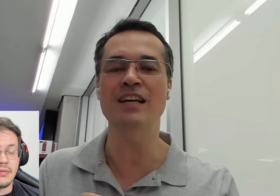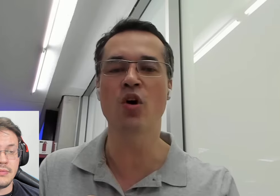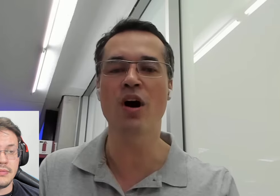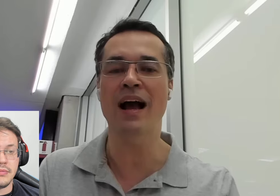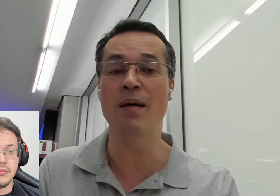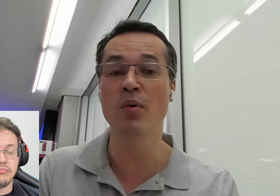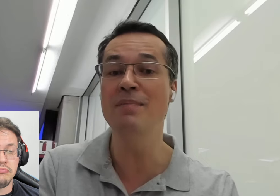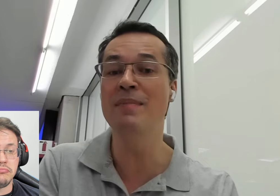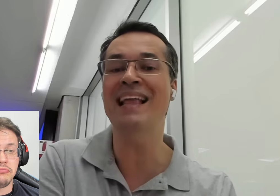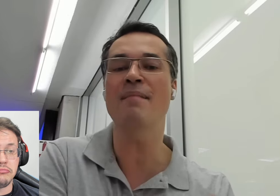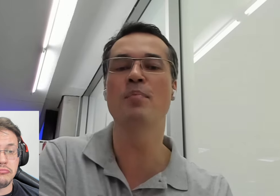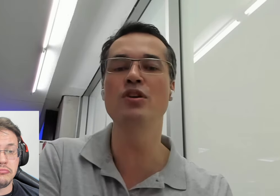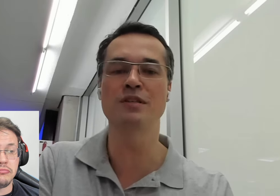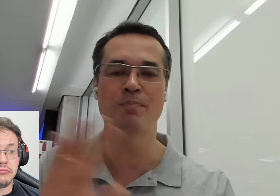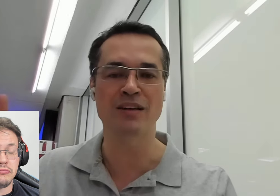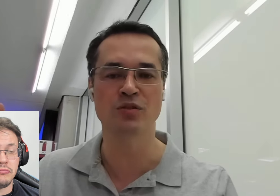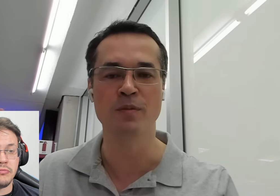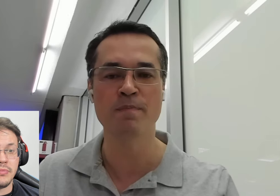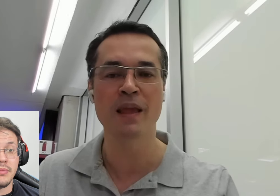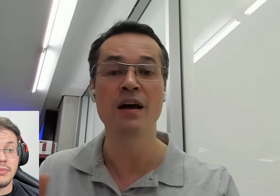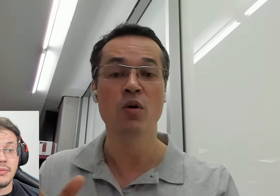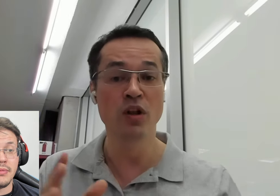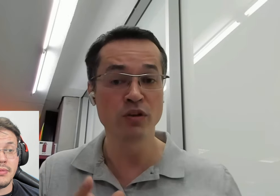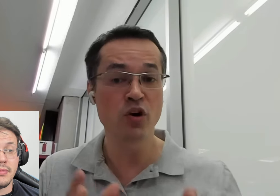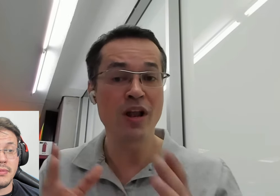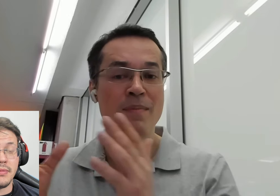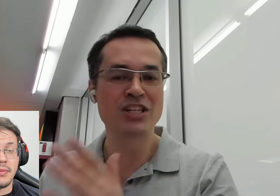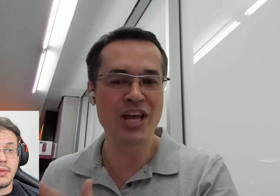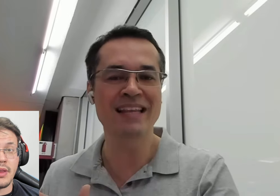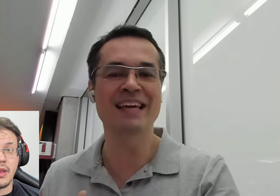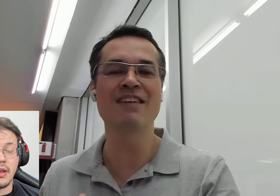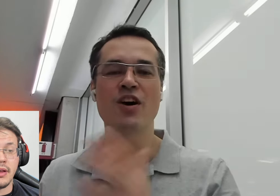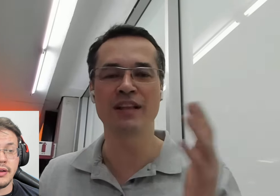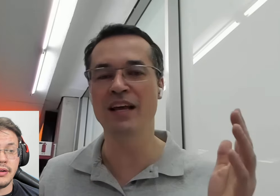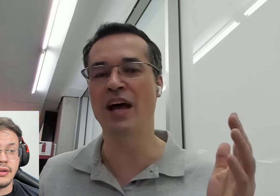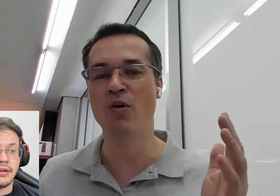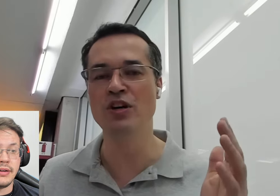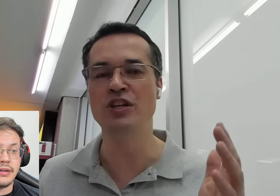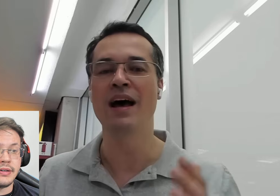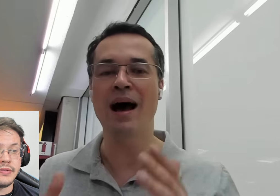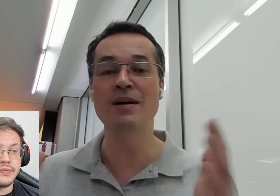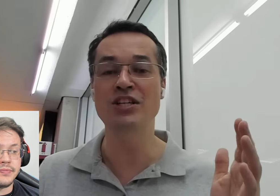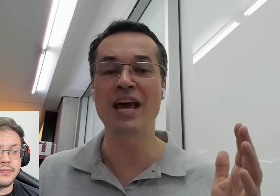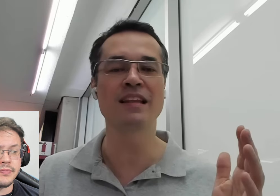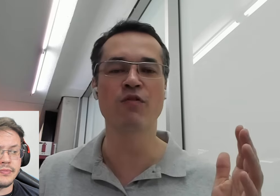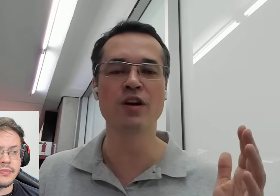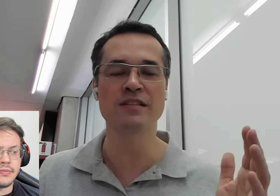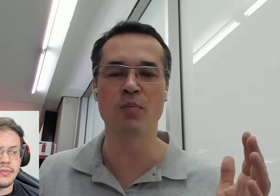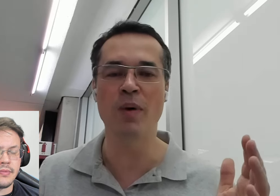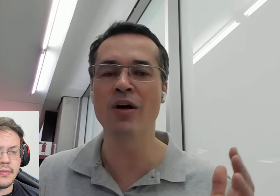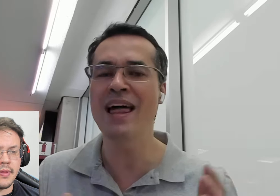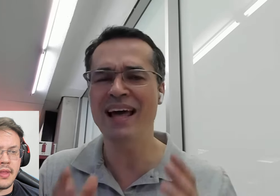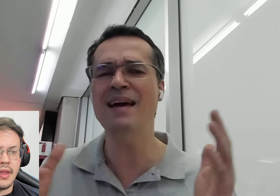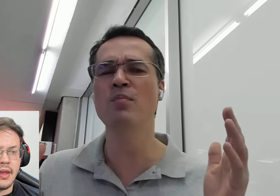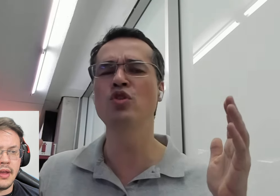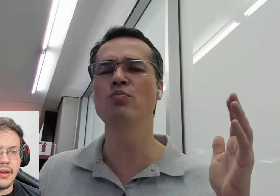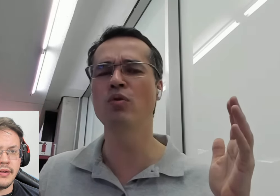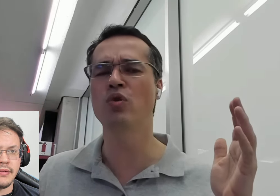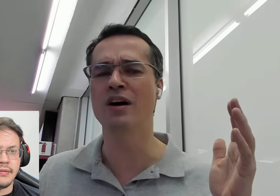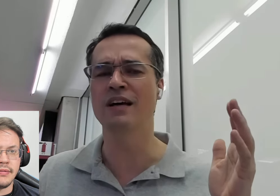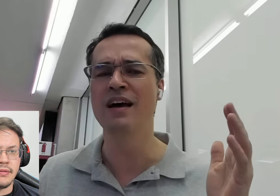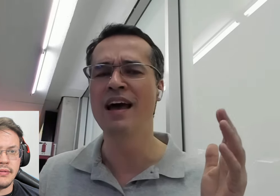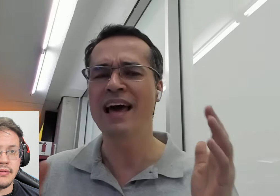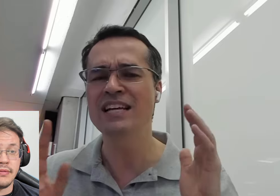que a Vaza Toga acabou de mandar para o espaço. Quando você olha a manchete que veio à tela hoje, a manchete da Folha de São Paulo, ela é até